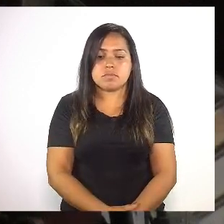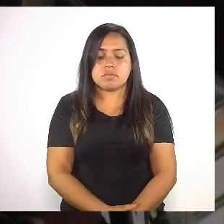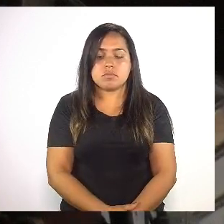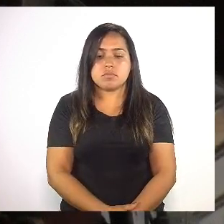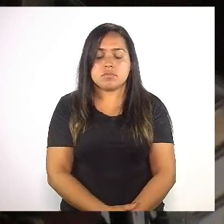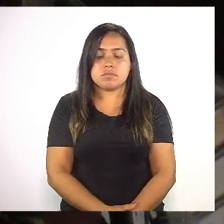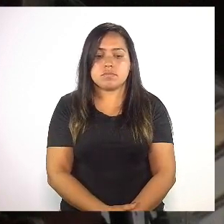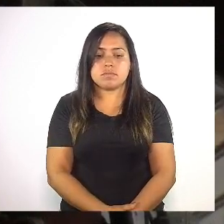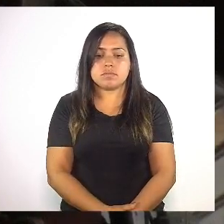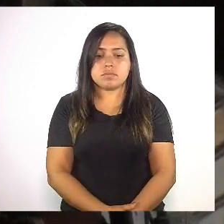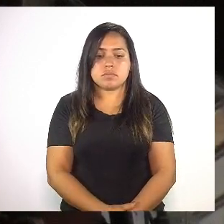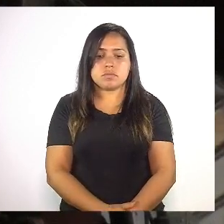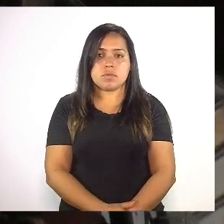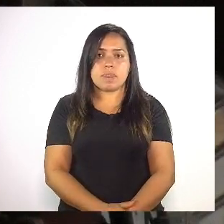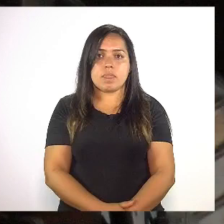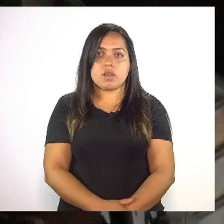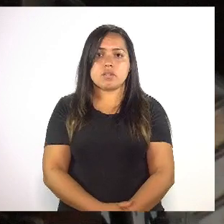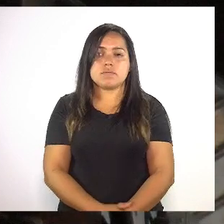Eu quero...